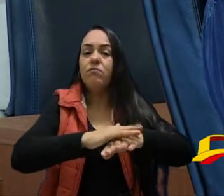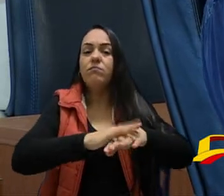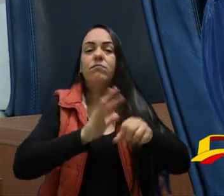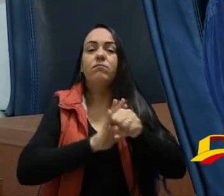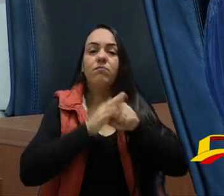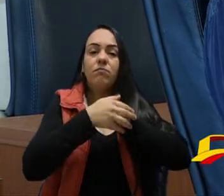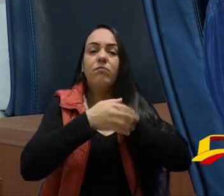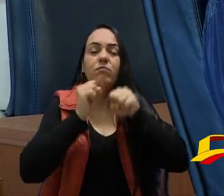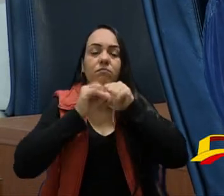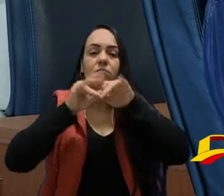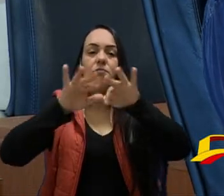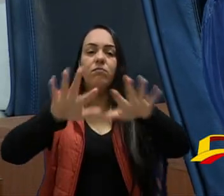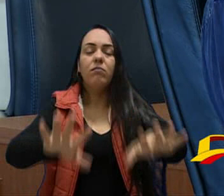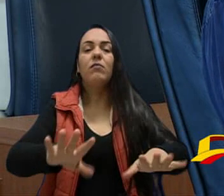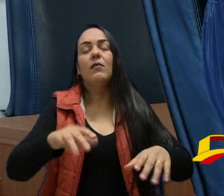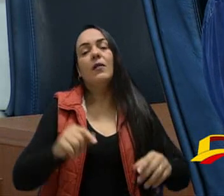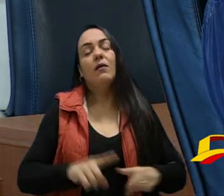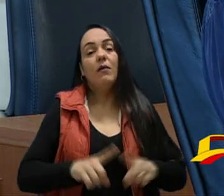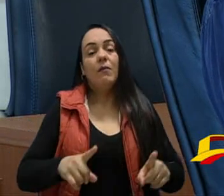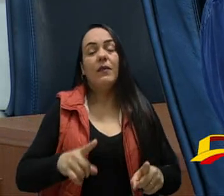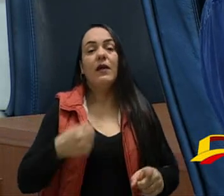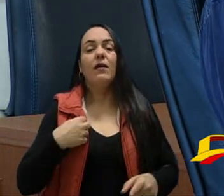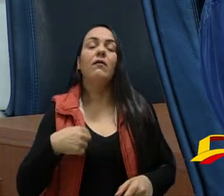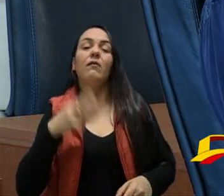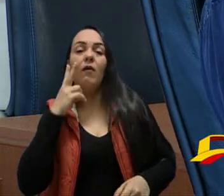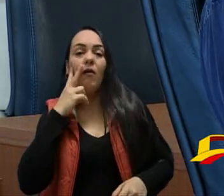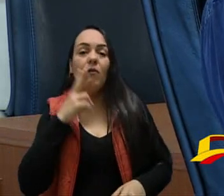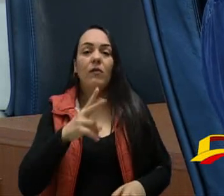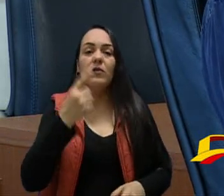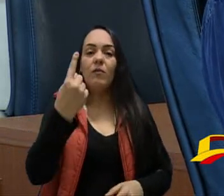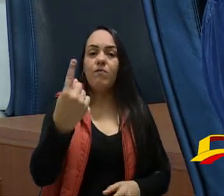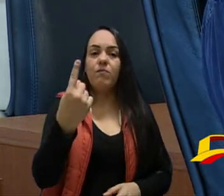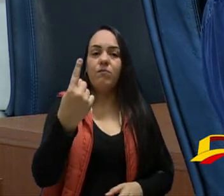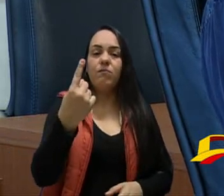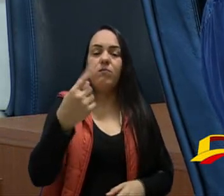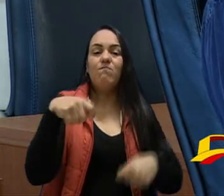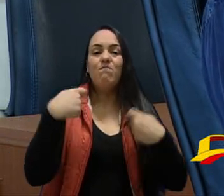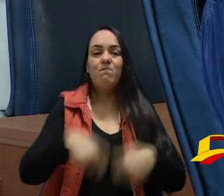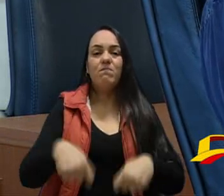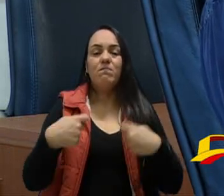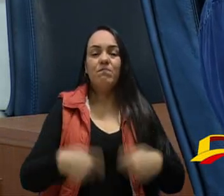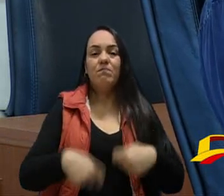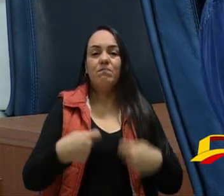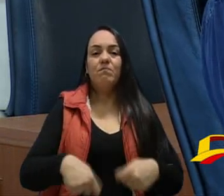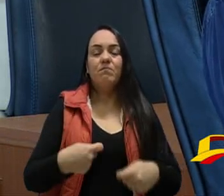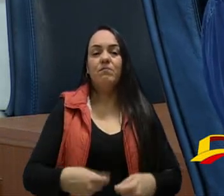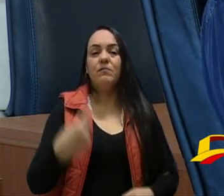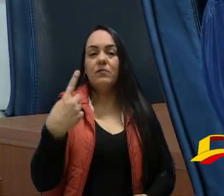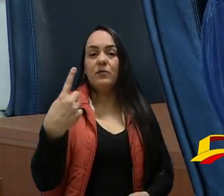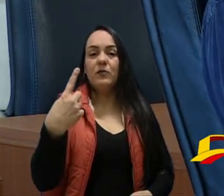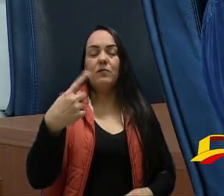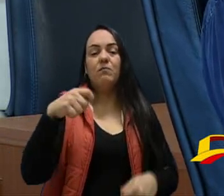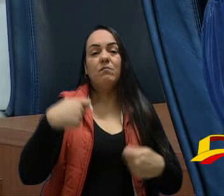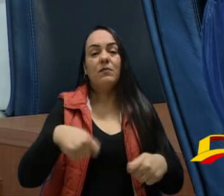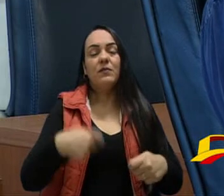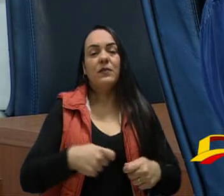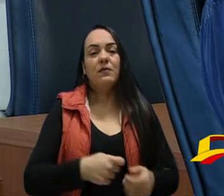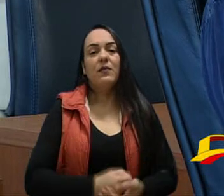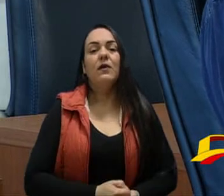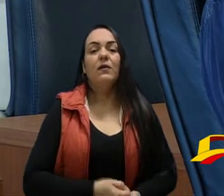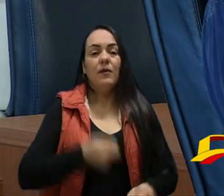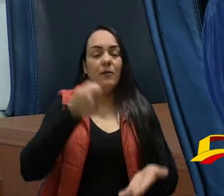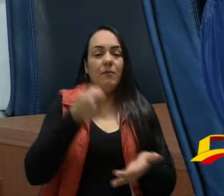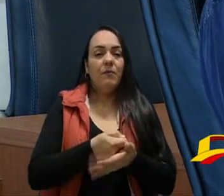até quatro poderia mas é o seguinte olha eu tô precisando de uma ambulância aciona uma ambulância